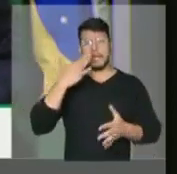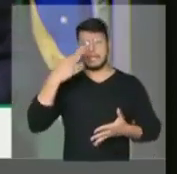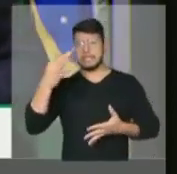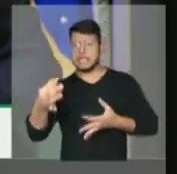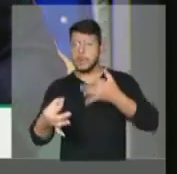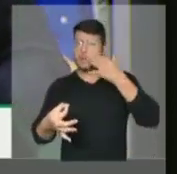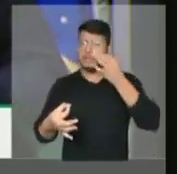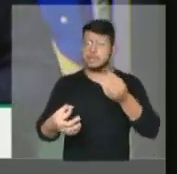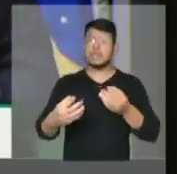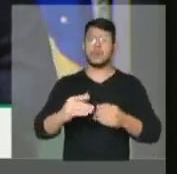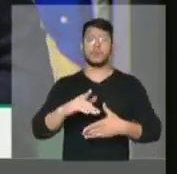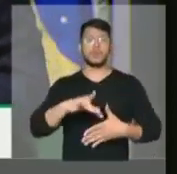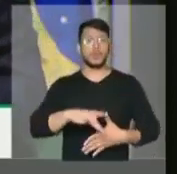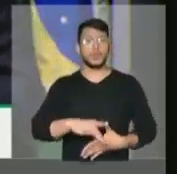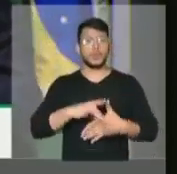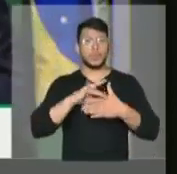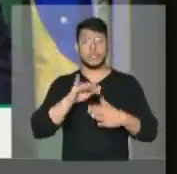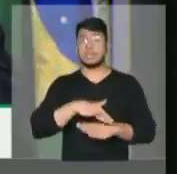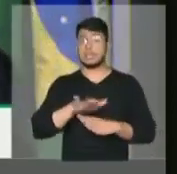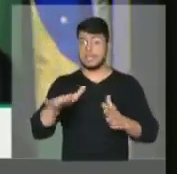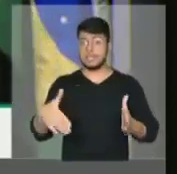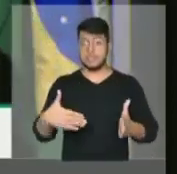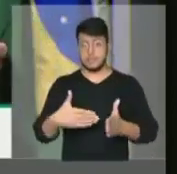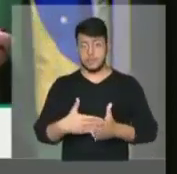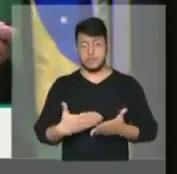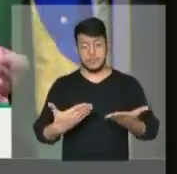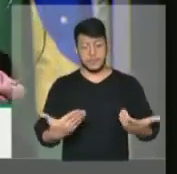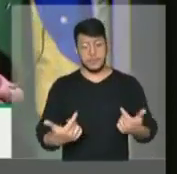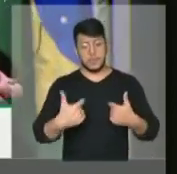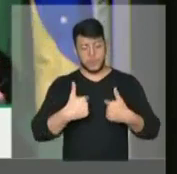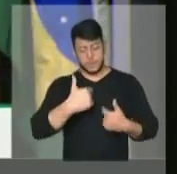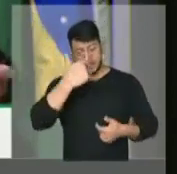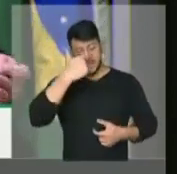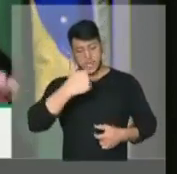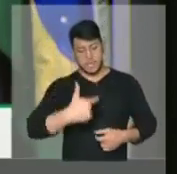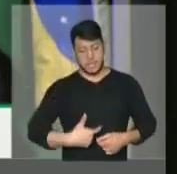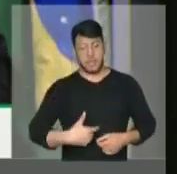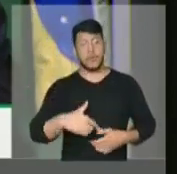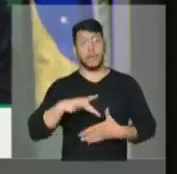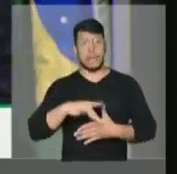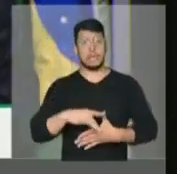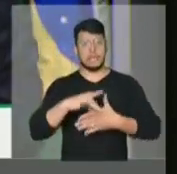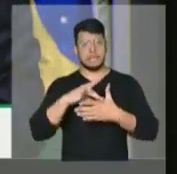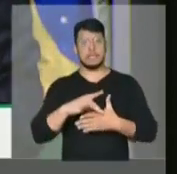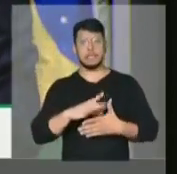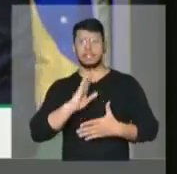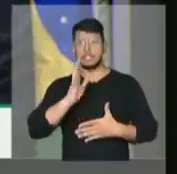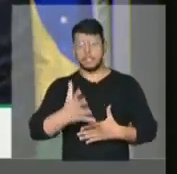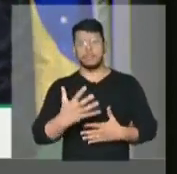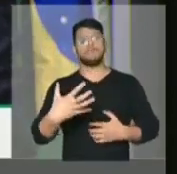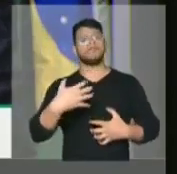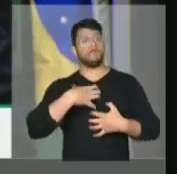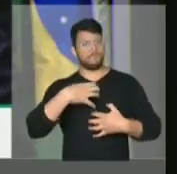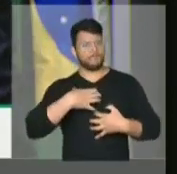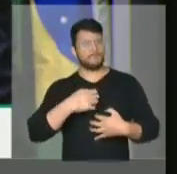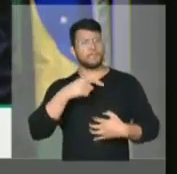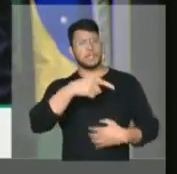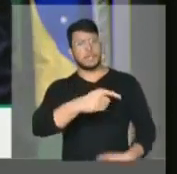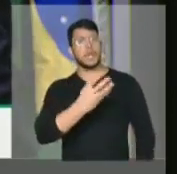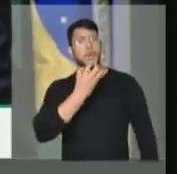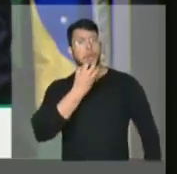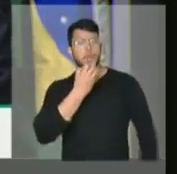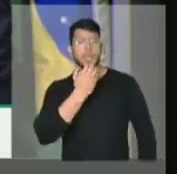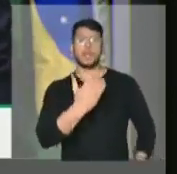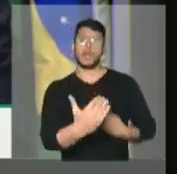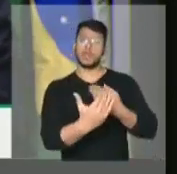isso numa condição de líder que sou, e pude presenciar durante todo esse ano a discussão de